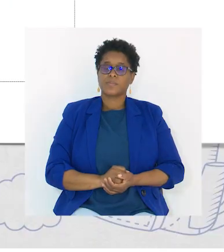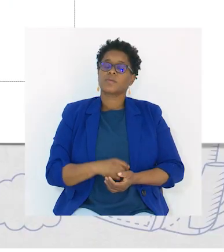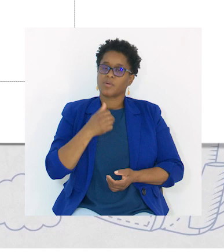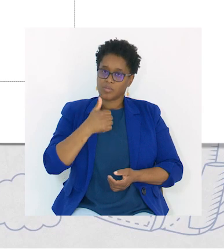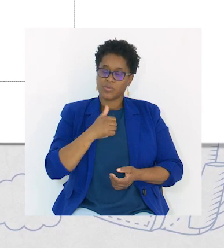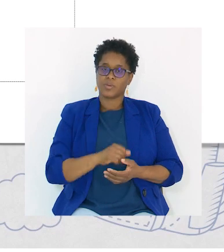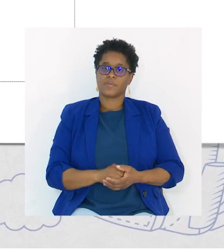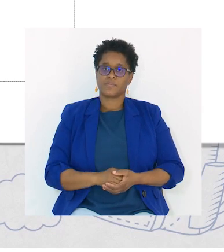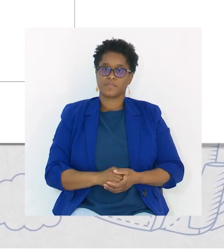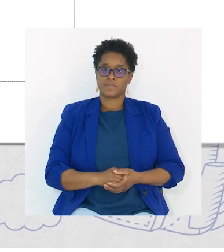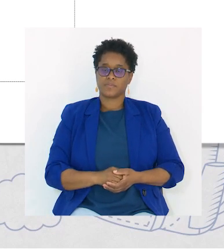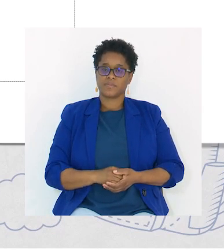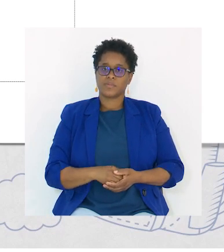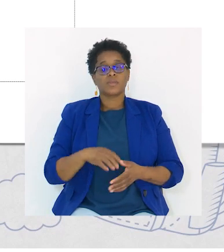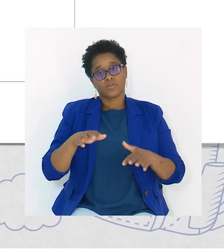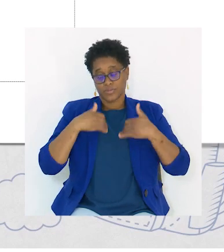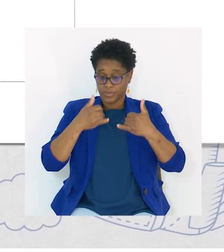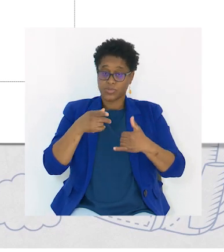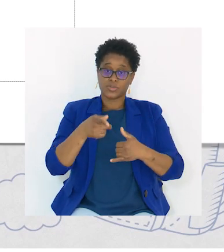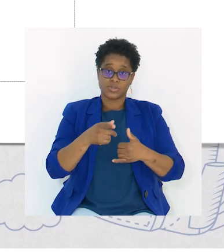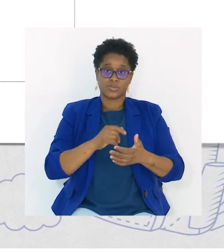Muito bem, posto isso,